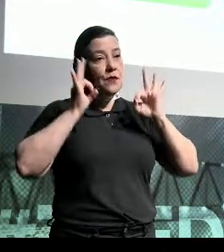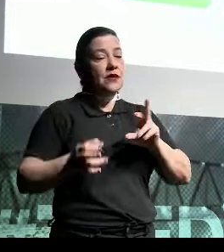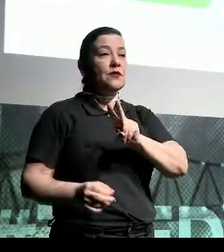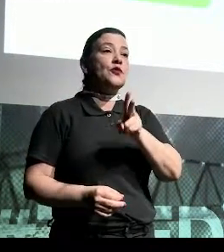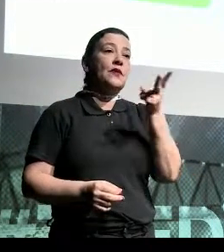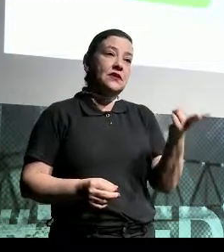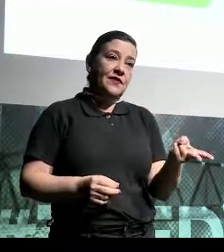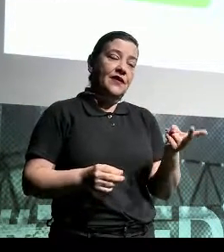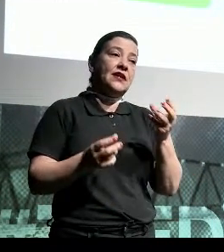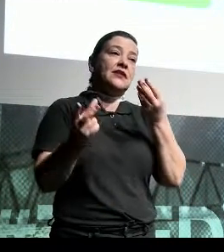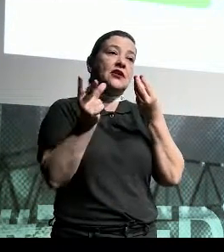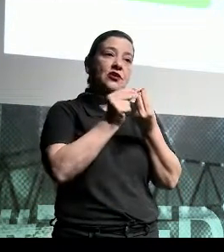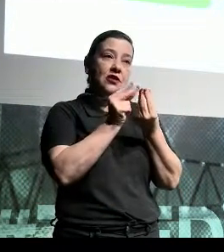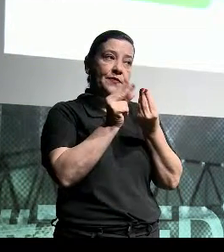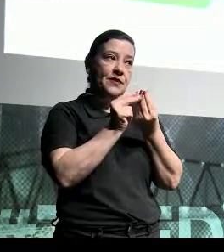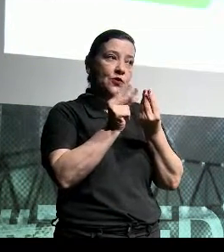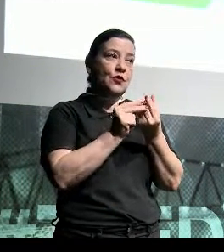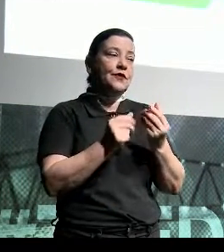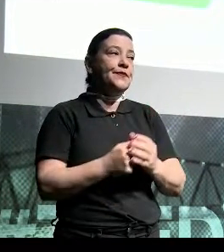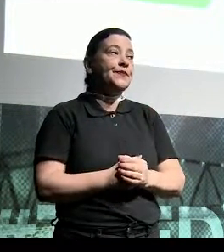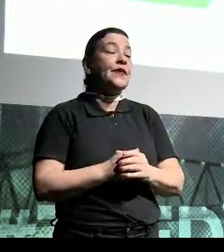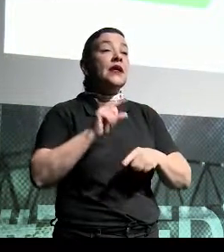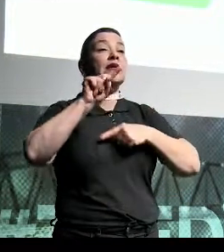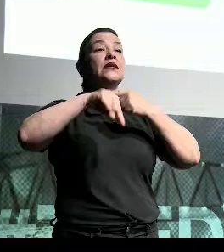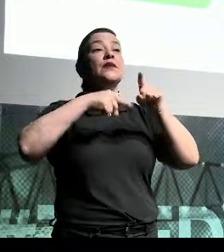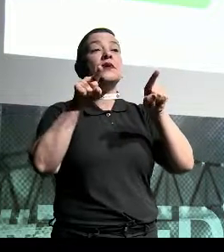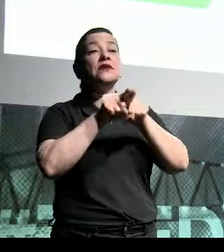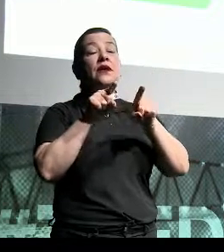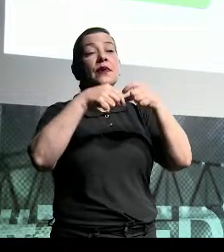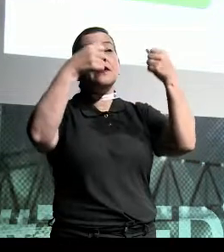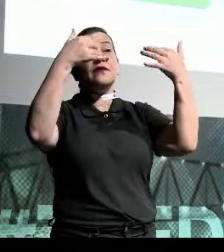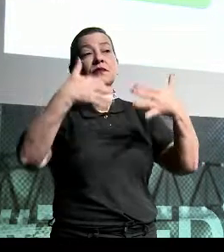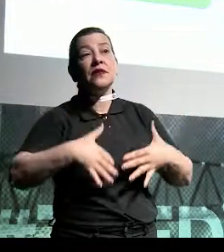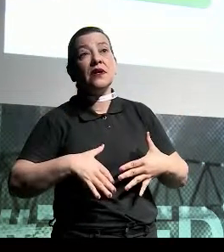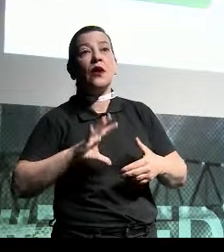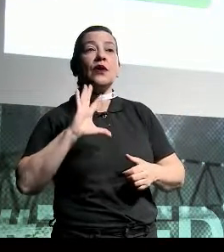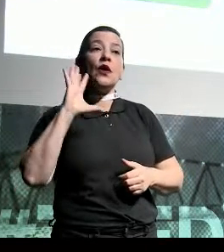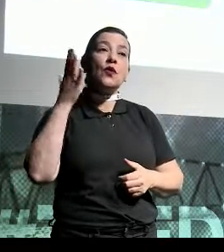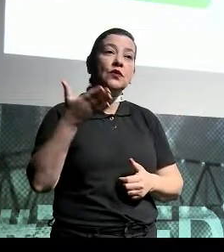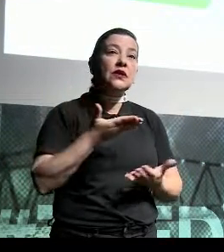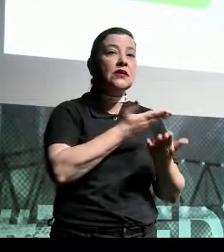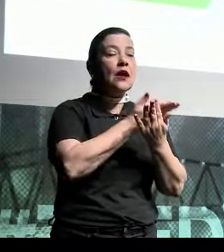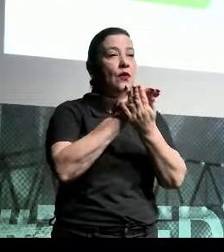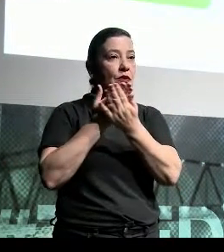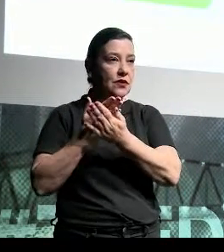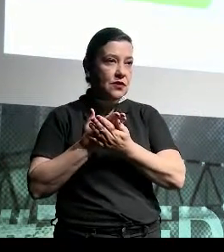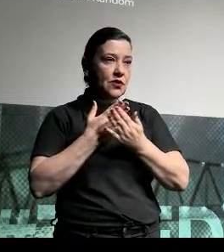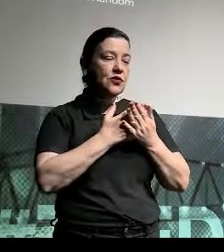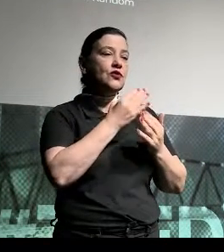transferência de cripto. E depois vou mostrar um pouco do que a gente passou, de um estudo de caso, tá?